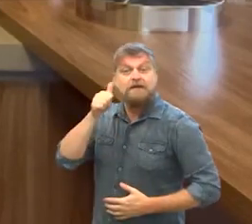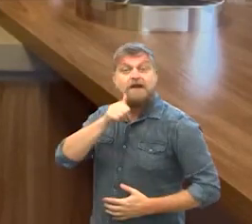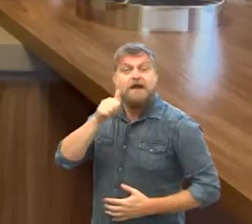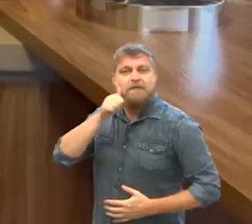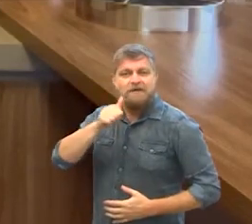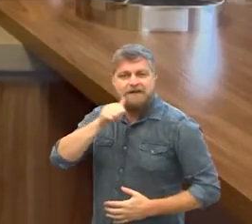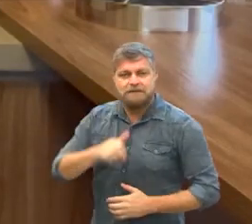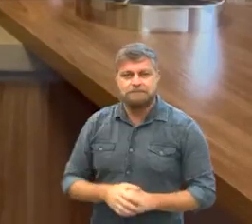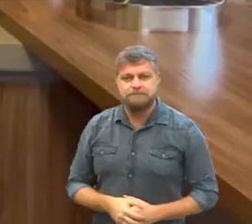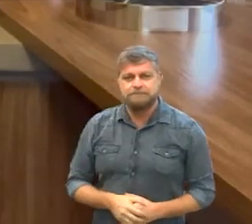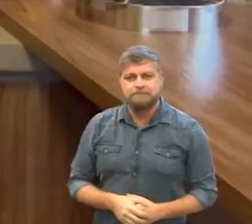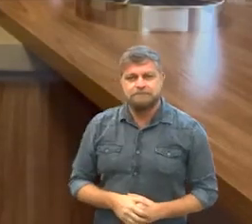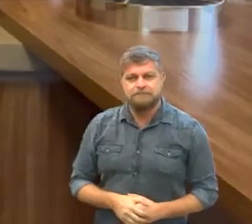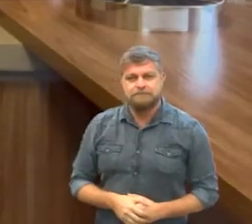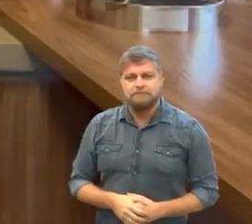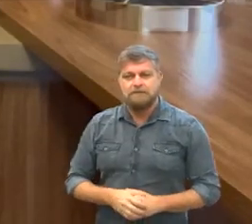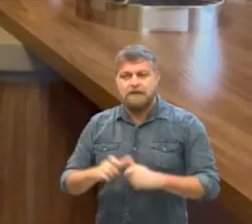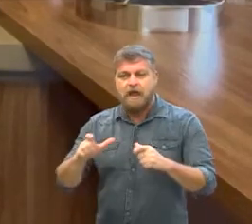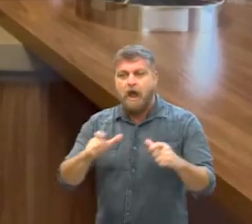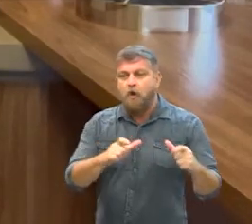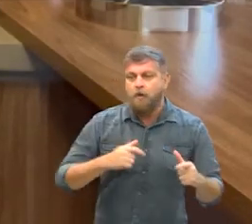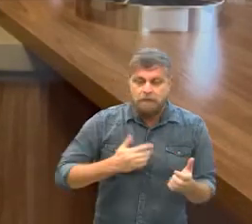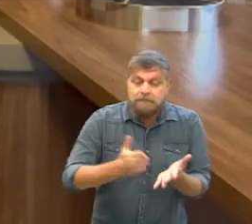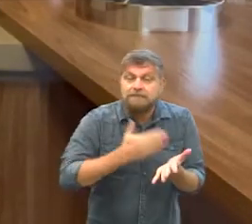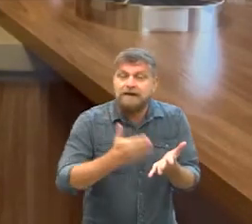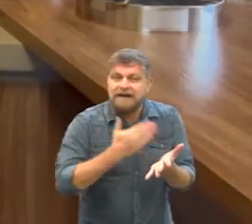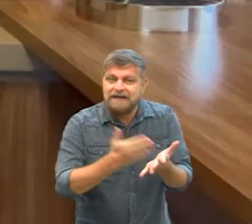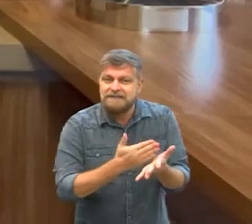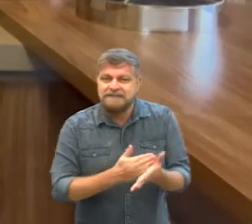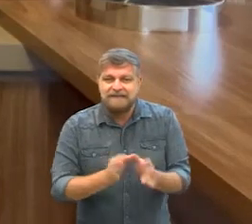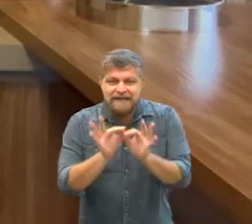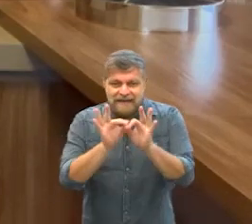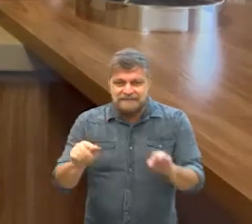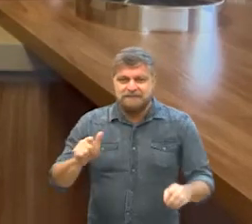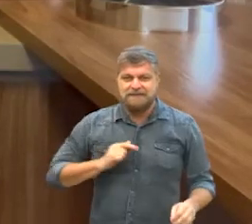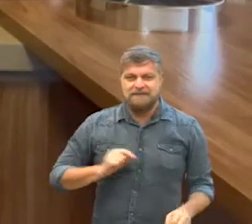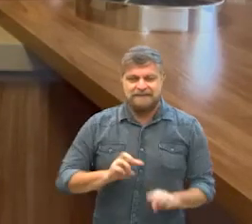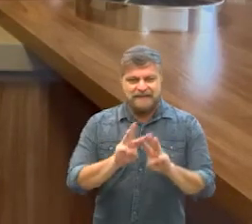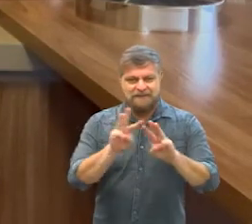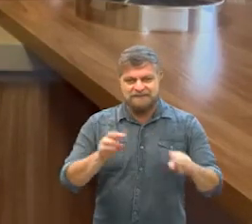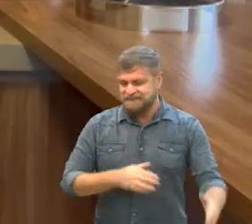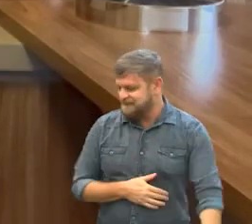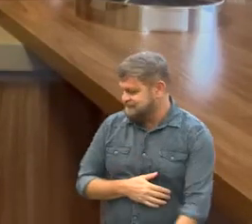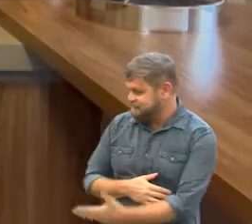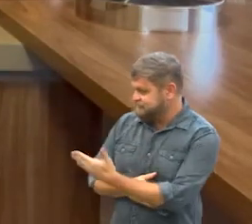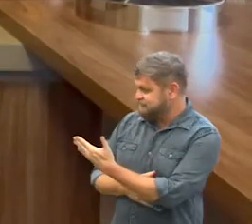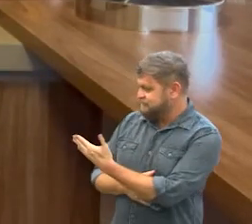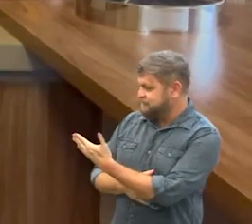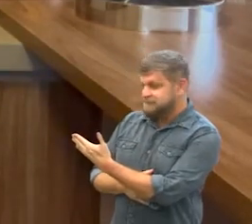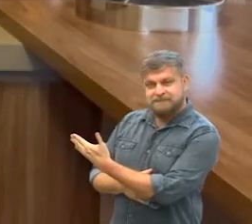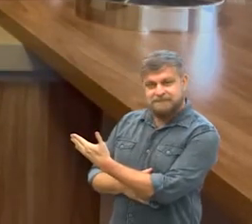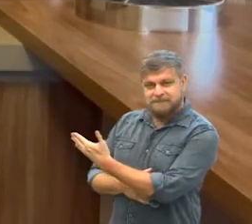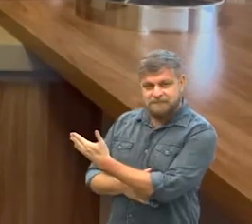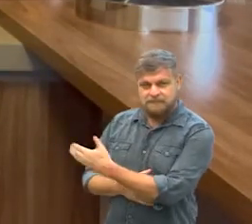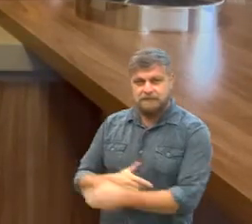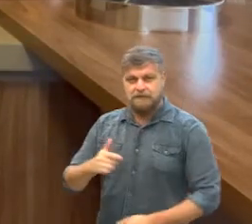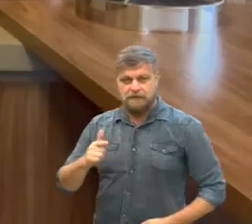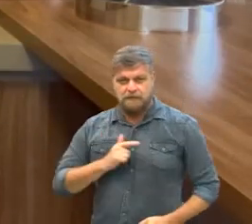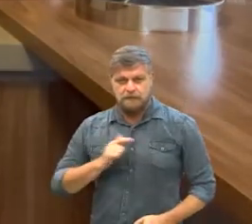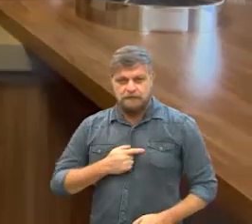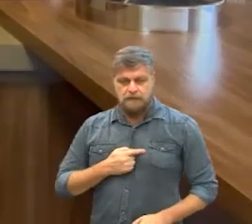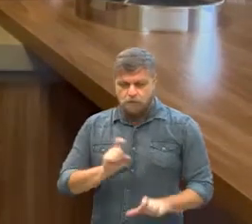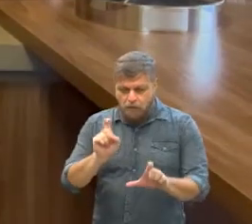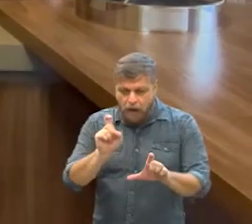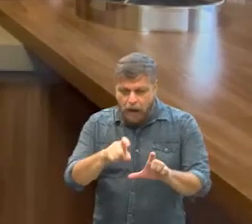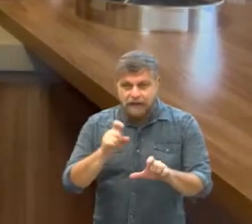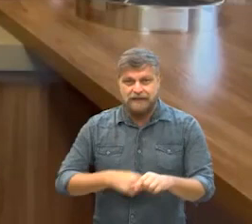feminino. Onde a pessoa pode ter acesso à nossa cartilha? Simples, nosso site quintavalentina.com.br.